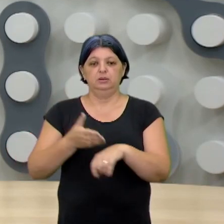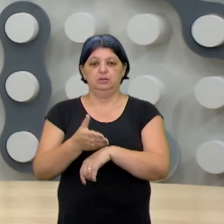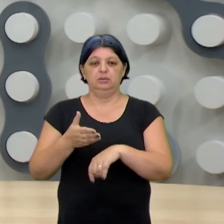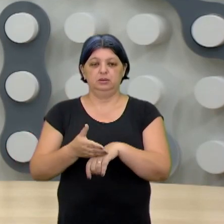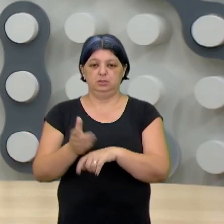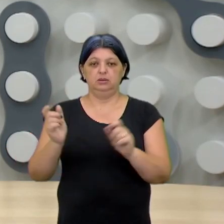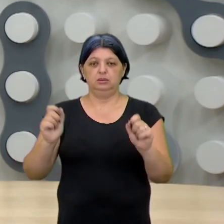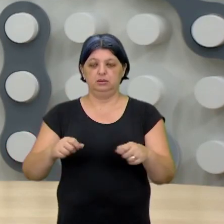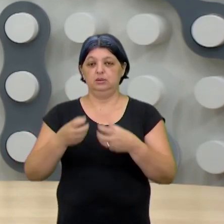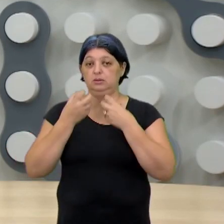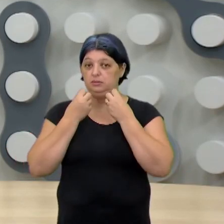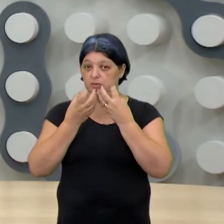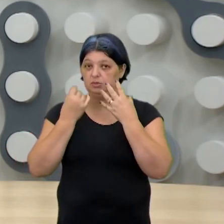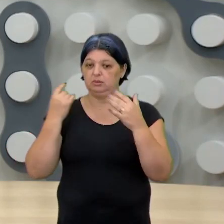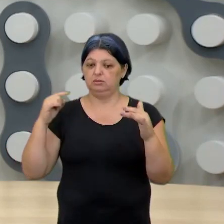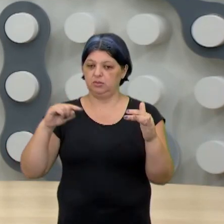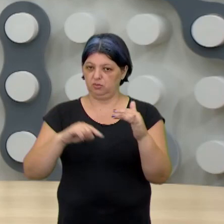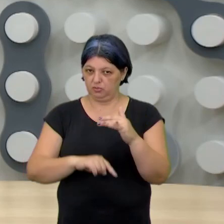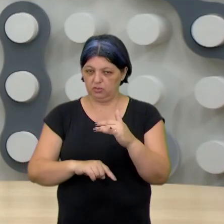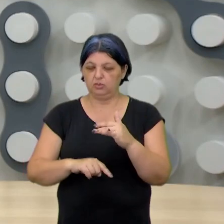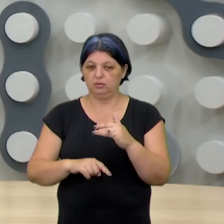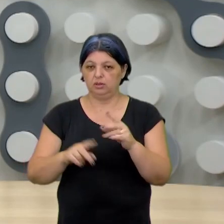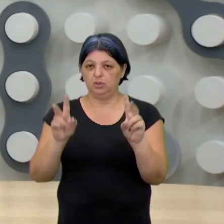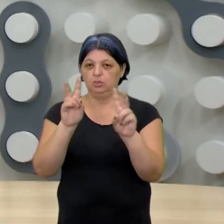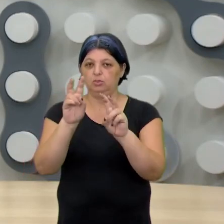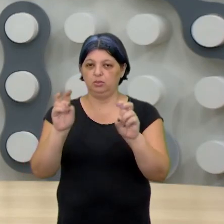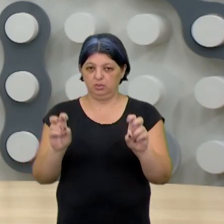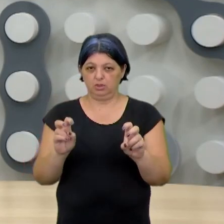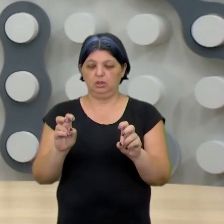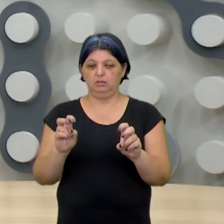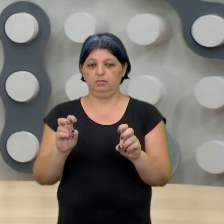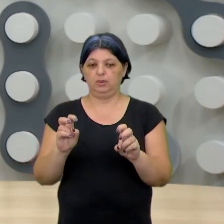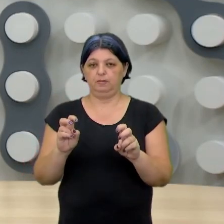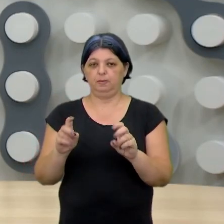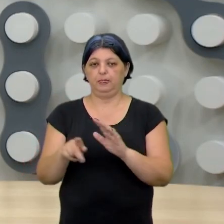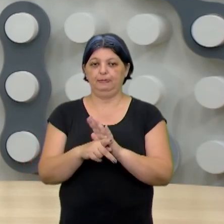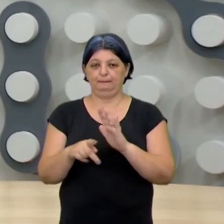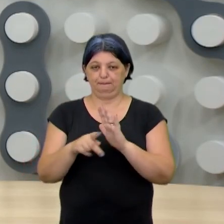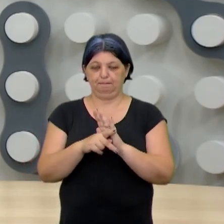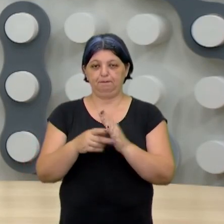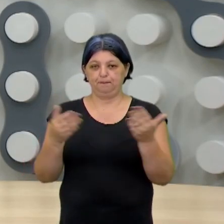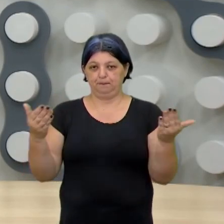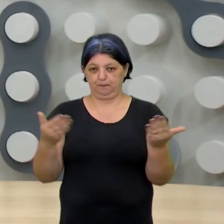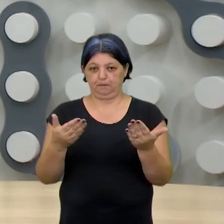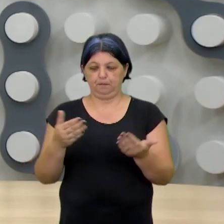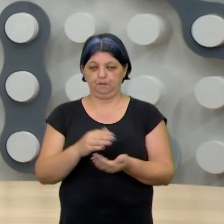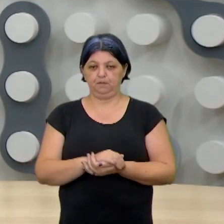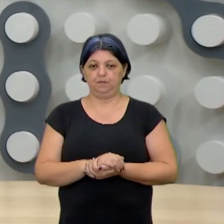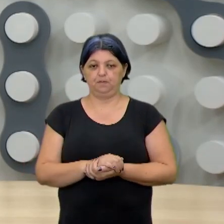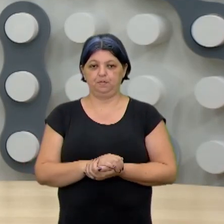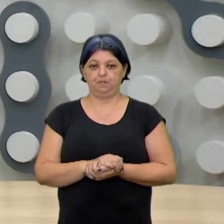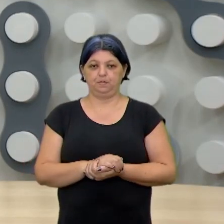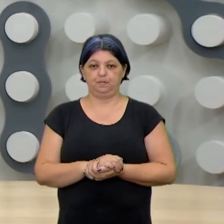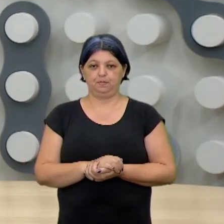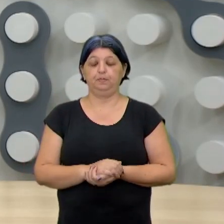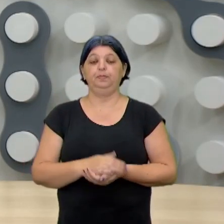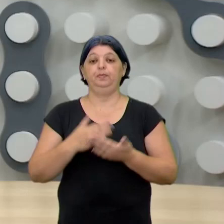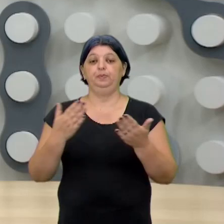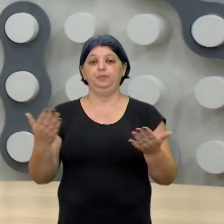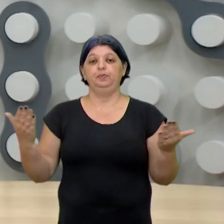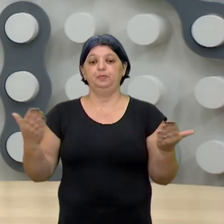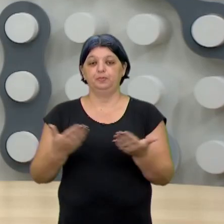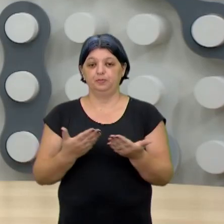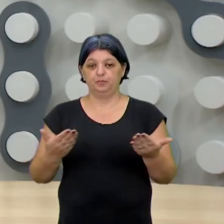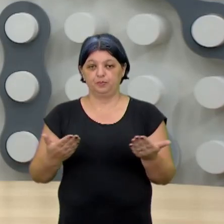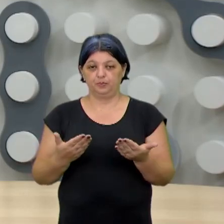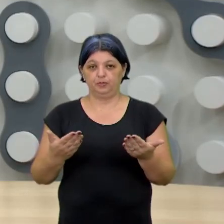a informações mais profundas sobre um tema que a gente trate de forma sucinta aqui, ok? Muito bem. Eu trouxe para vocês também